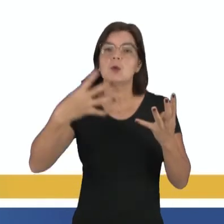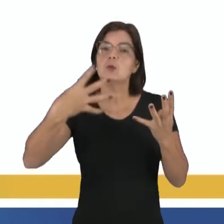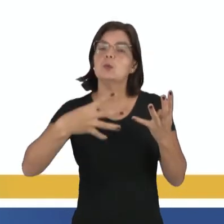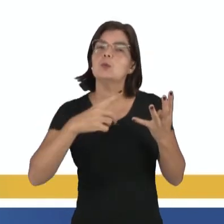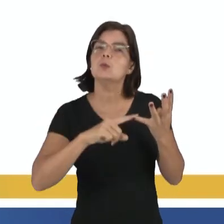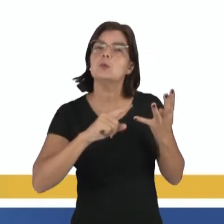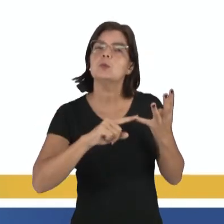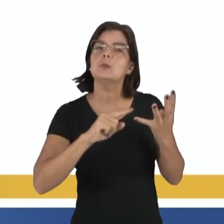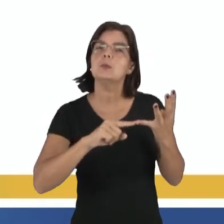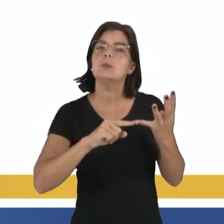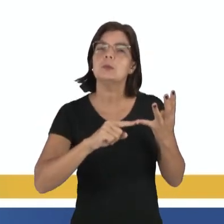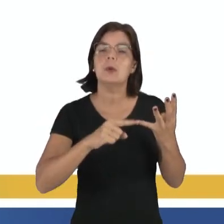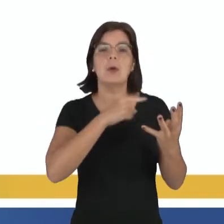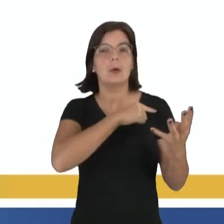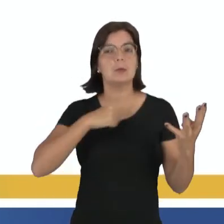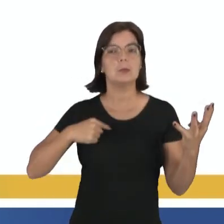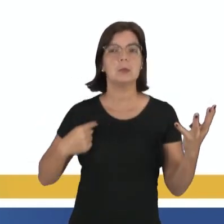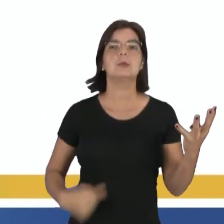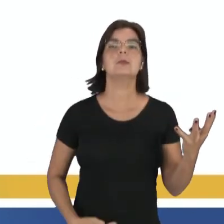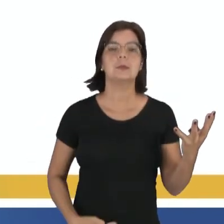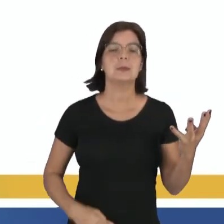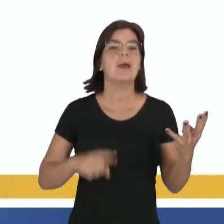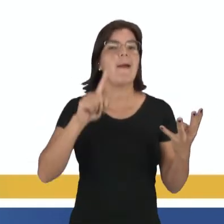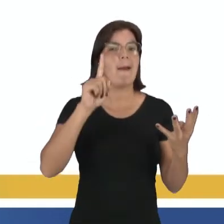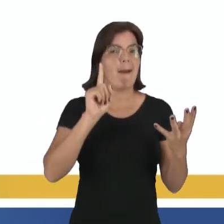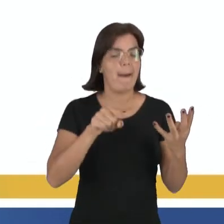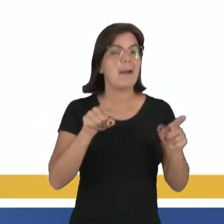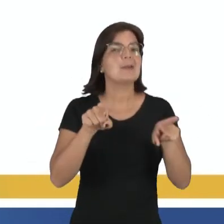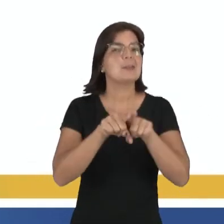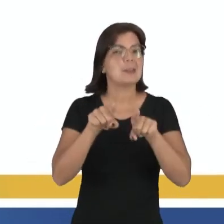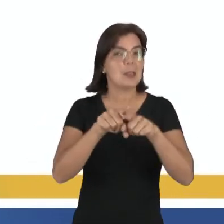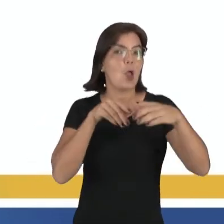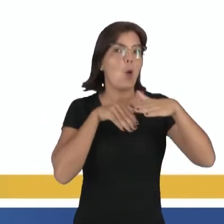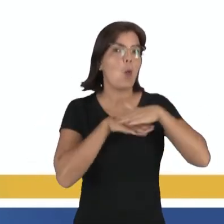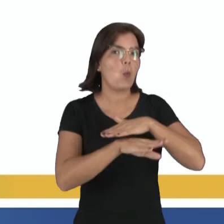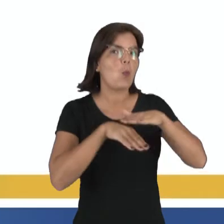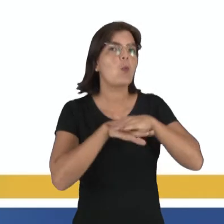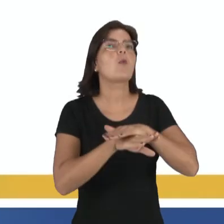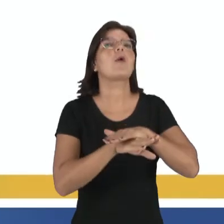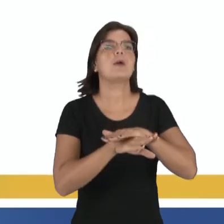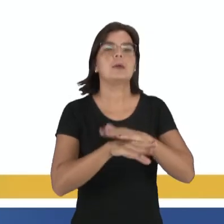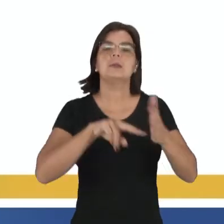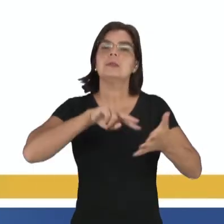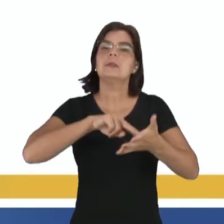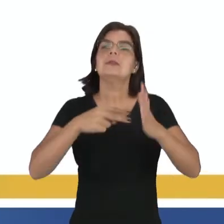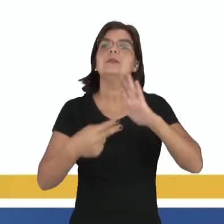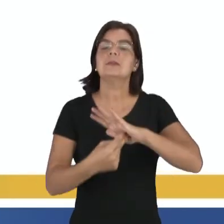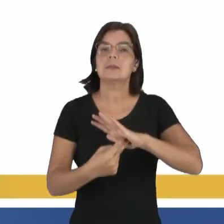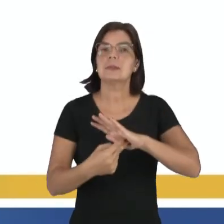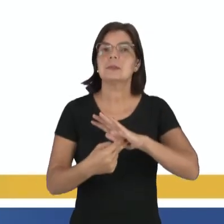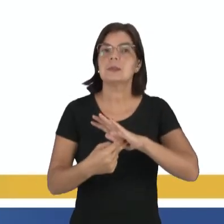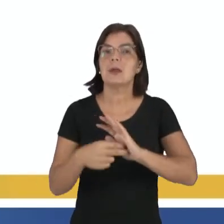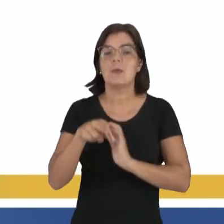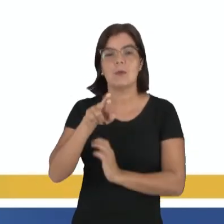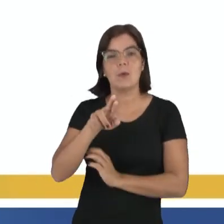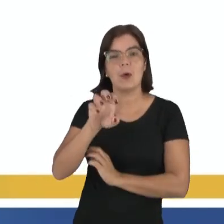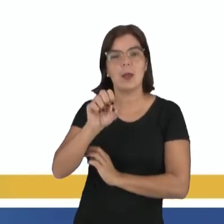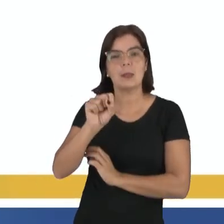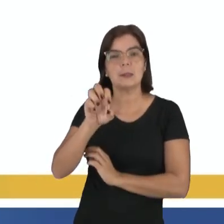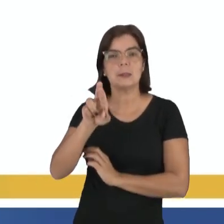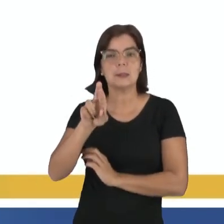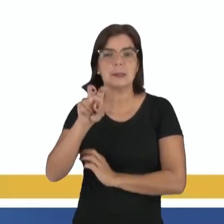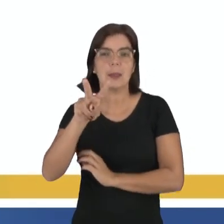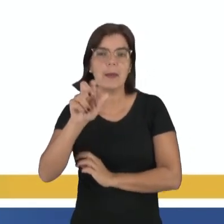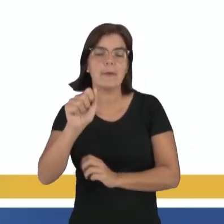quarto a China. Então esses são aqueles que têm reserva. Reserva significa dizer o seguinte: eu posso